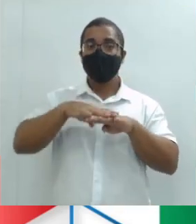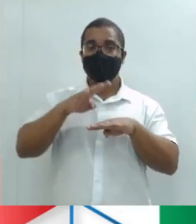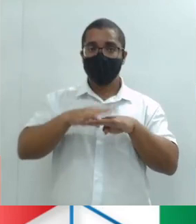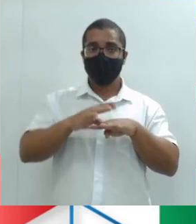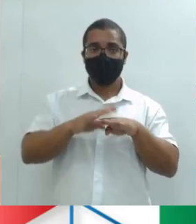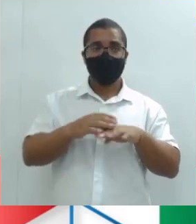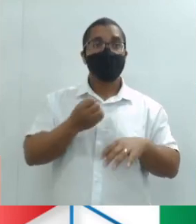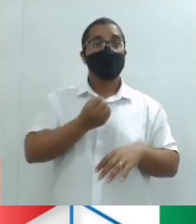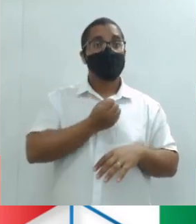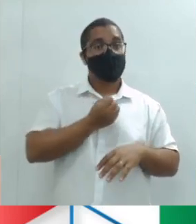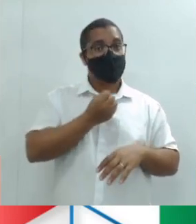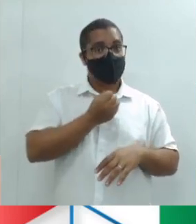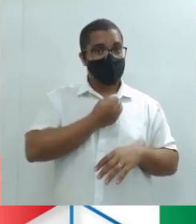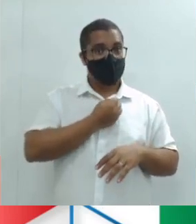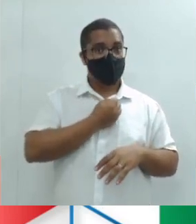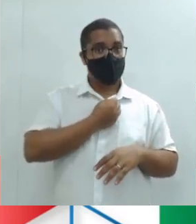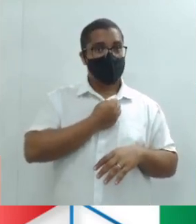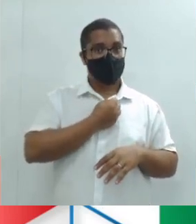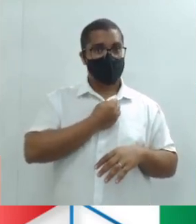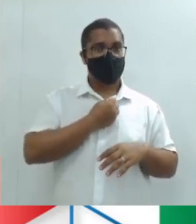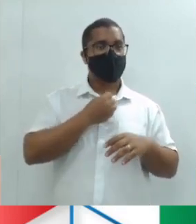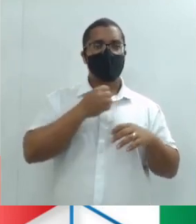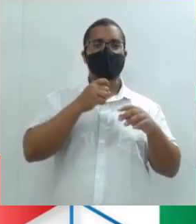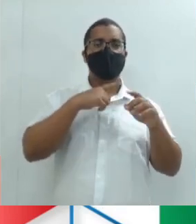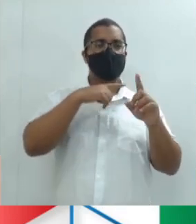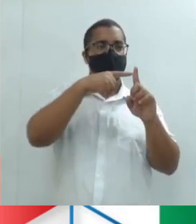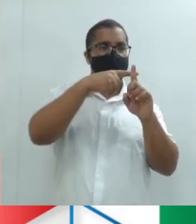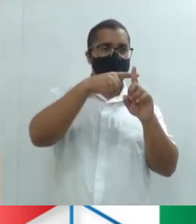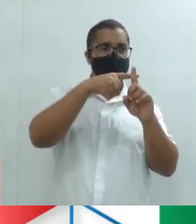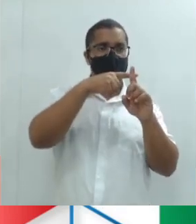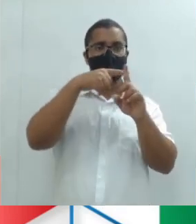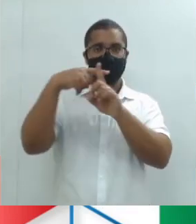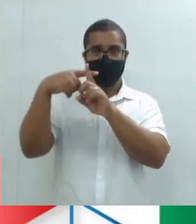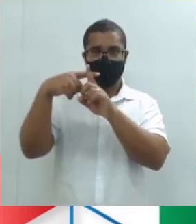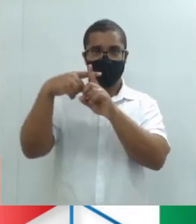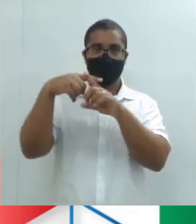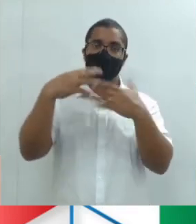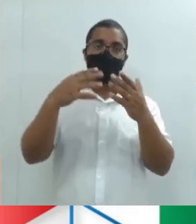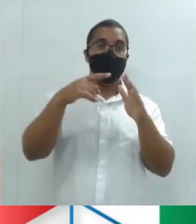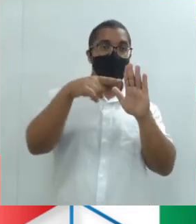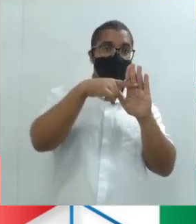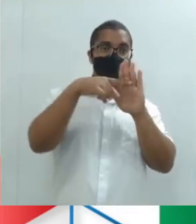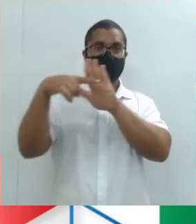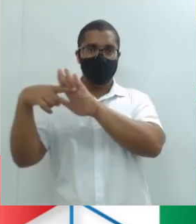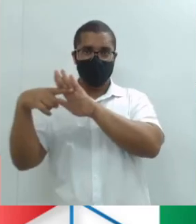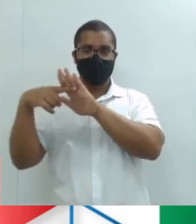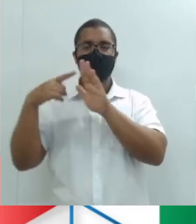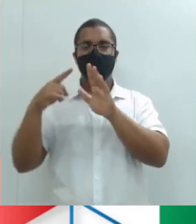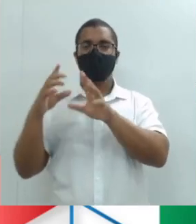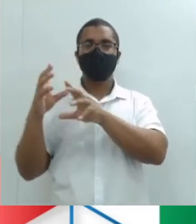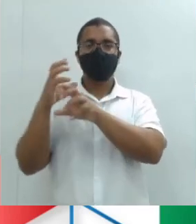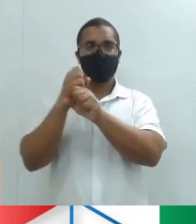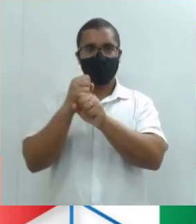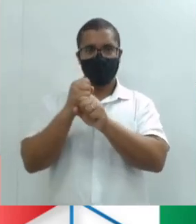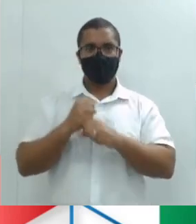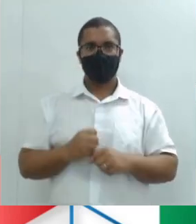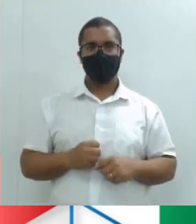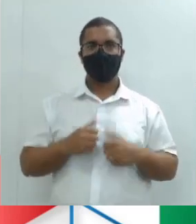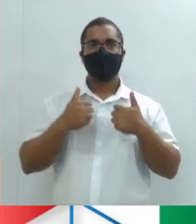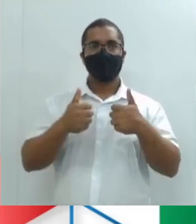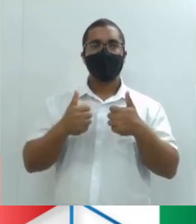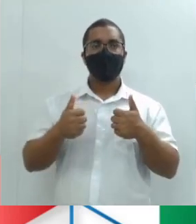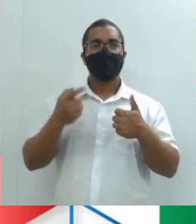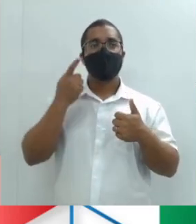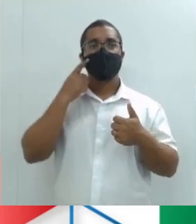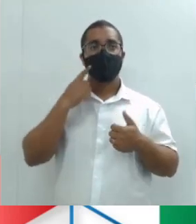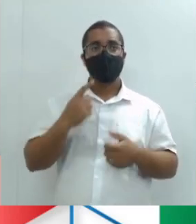Sinais iguais, repete o sinal e soma-se. 1 mais 4, 5. Então vai ficar menos 5 no final. Ok? E aí, mais